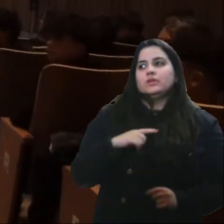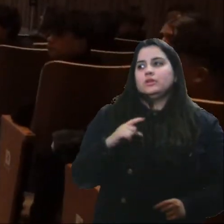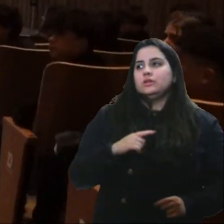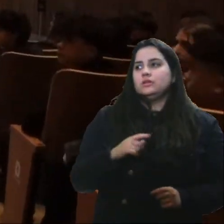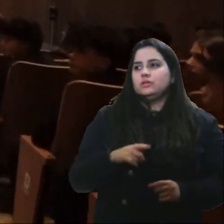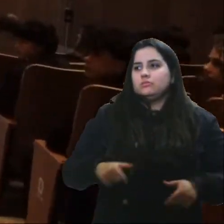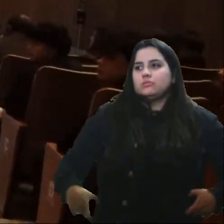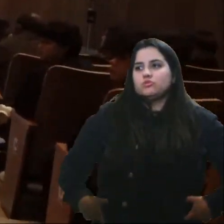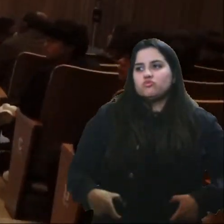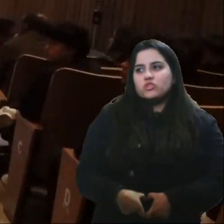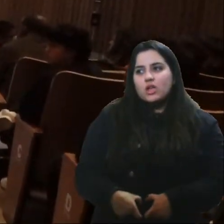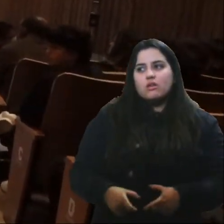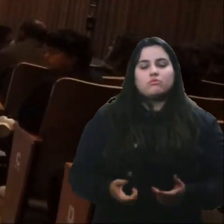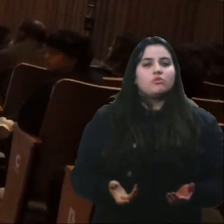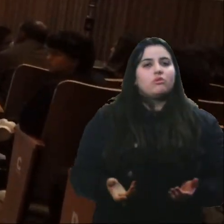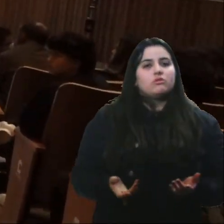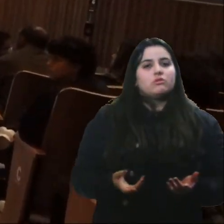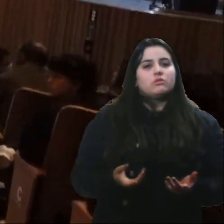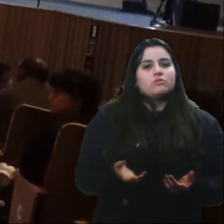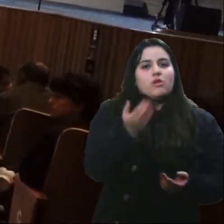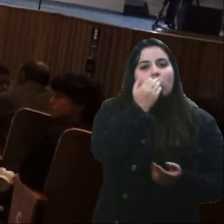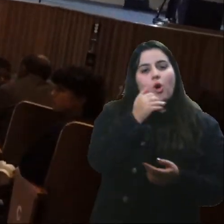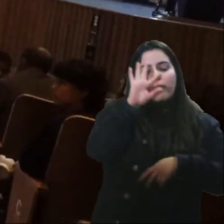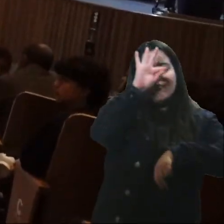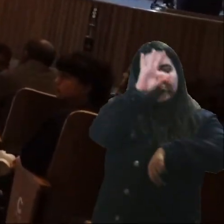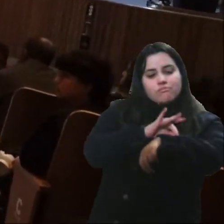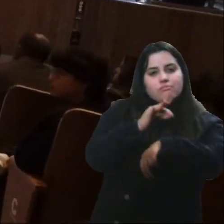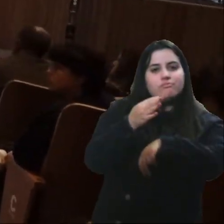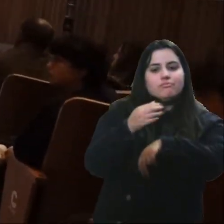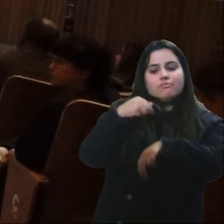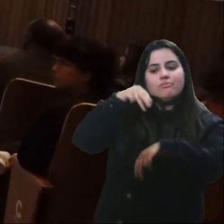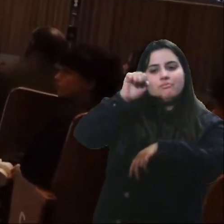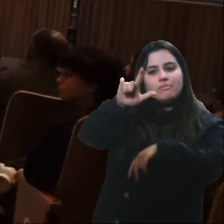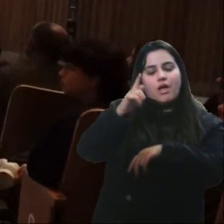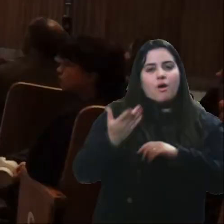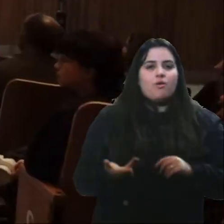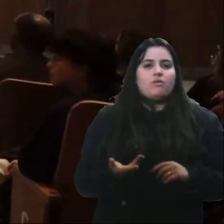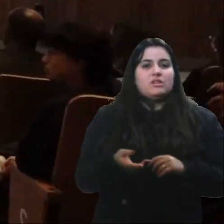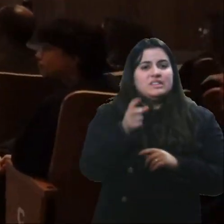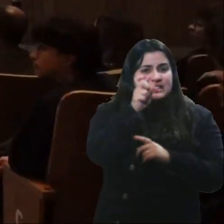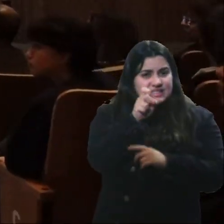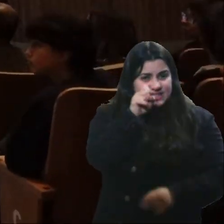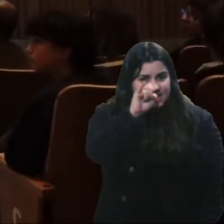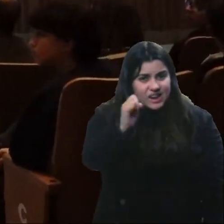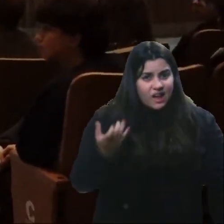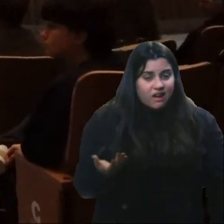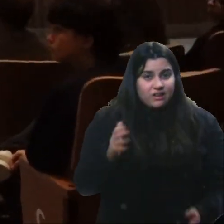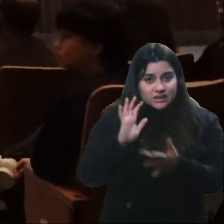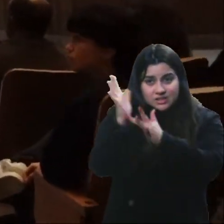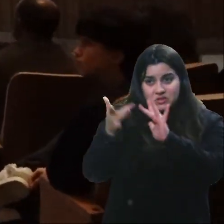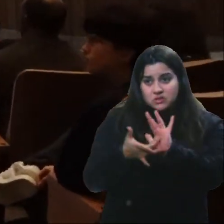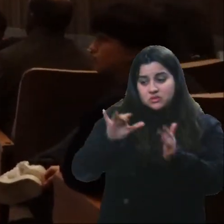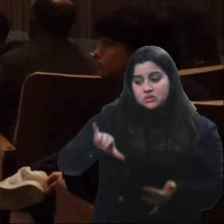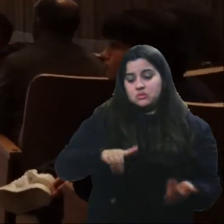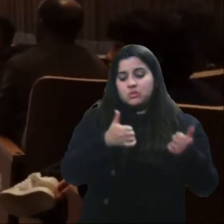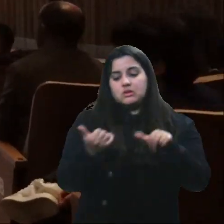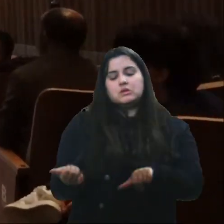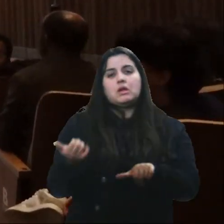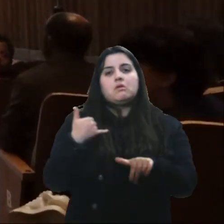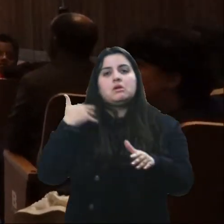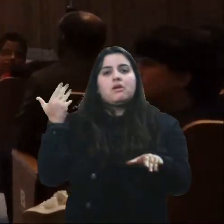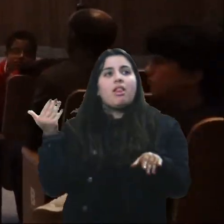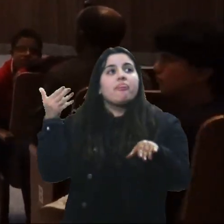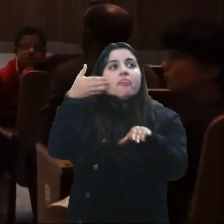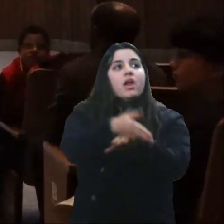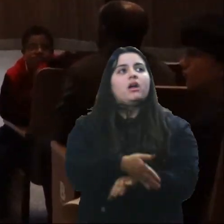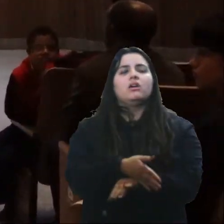seu cinto de couro, comendo mel e gafanhoto, será que ele ia entrar na nossa igreja e ia chamar a gente de